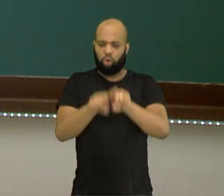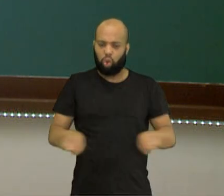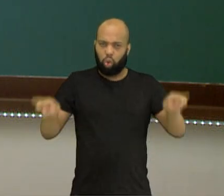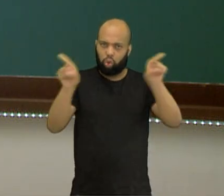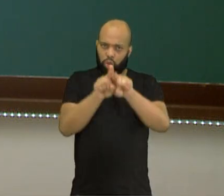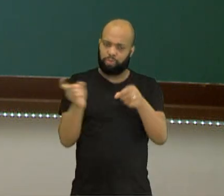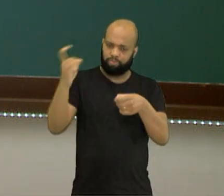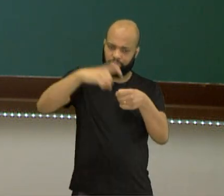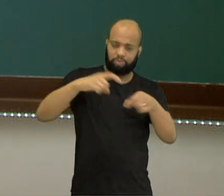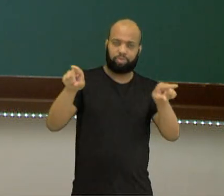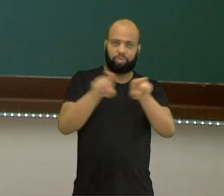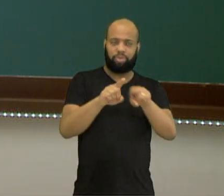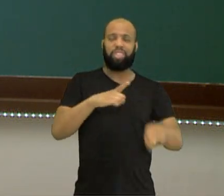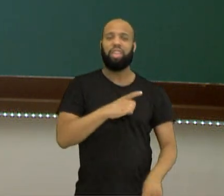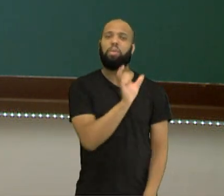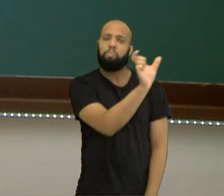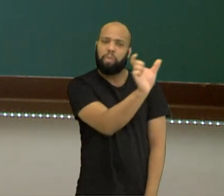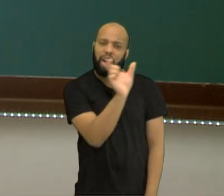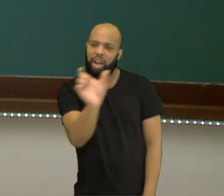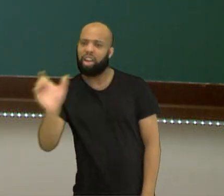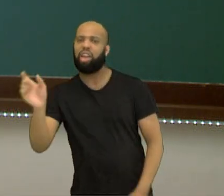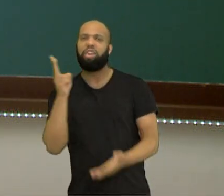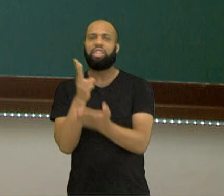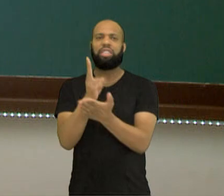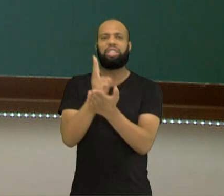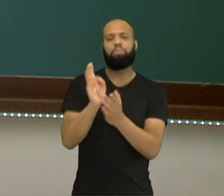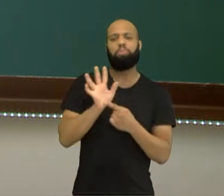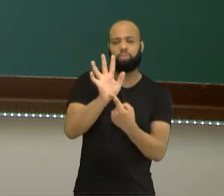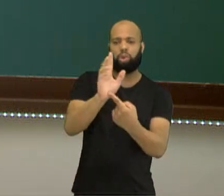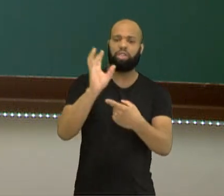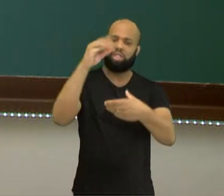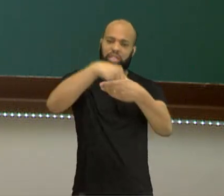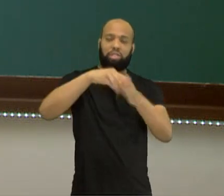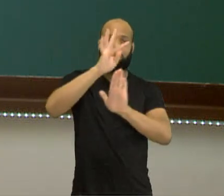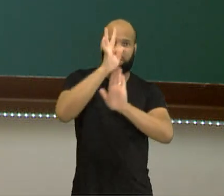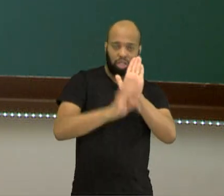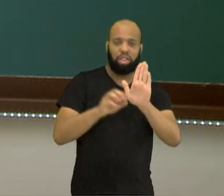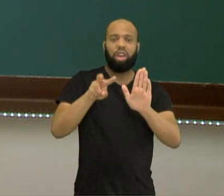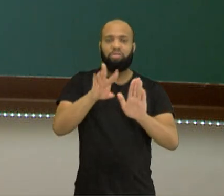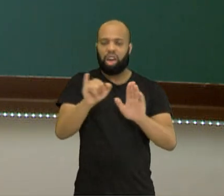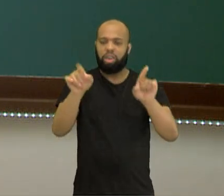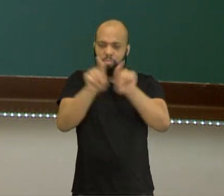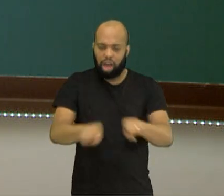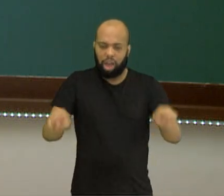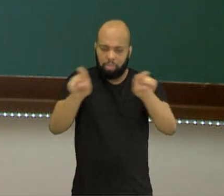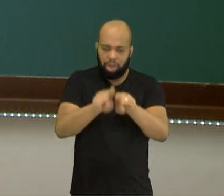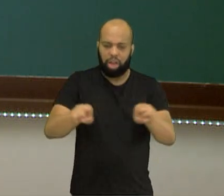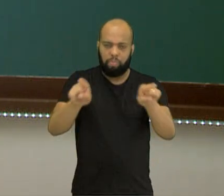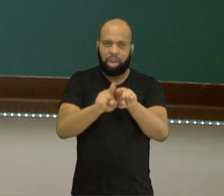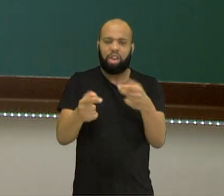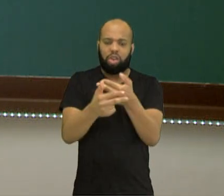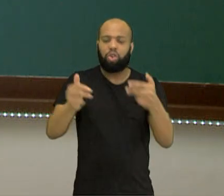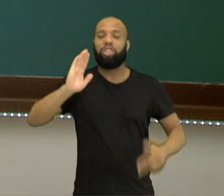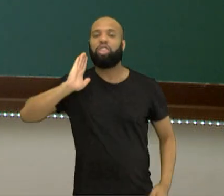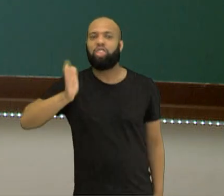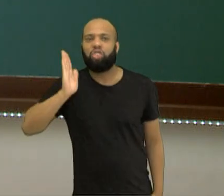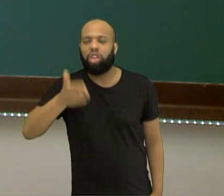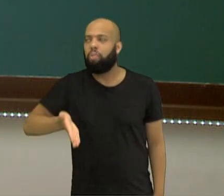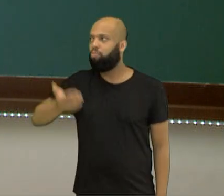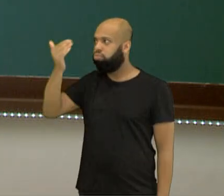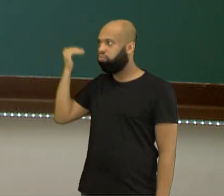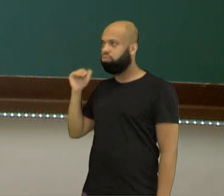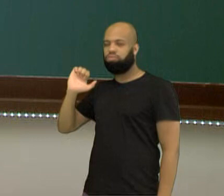retomadas? Essas palavrinhas que nós fazemos, que aparecem no texto e vai retomar coisa que aconteceu anteriormente. Lembra que apareceu agora há